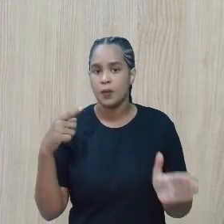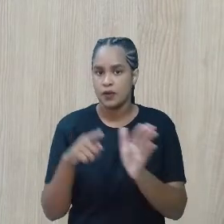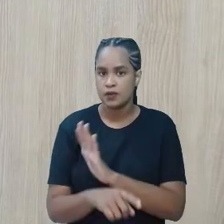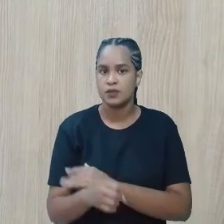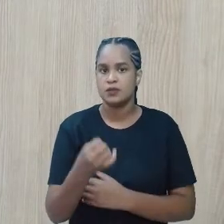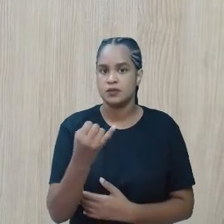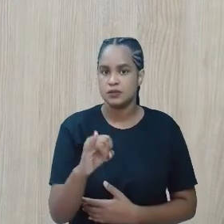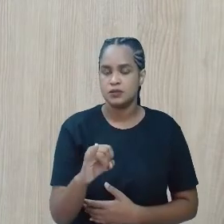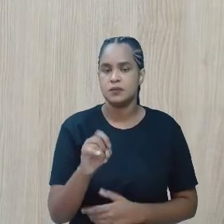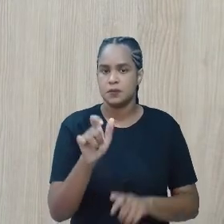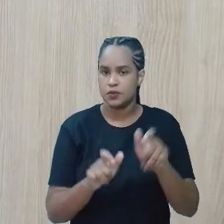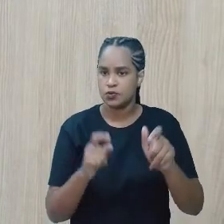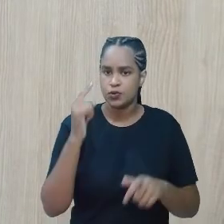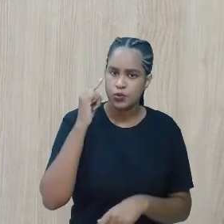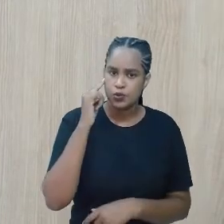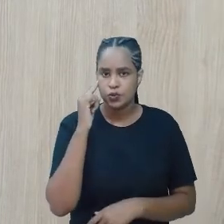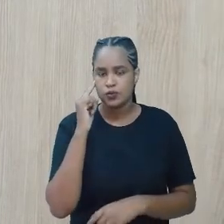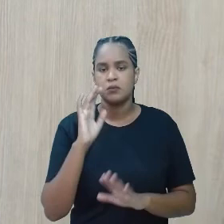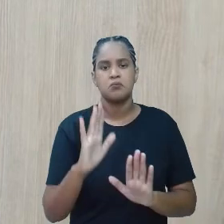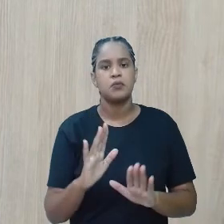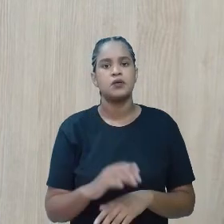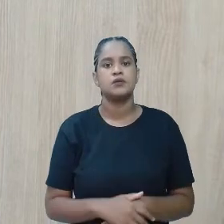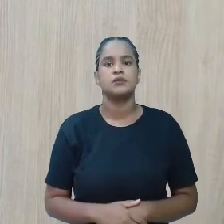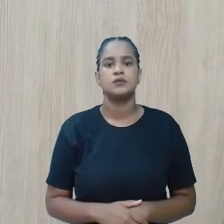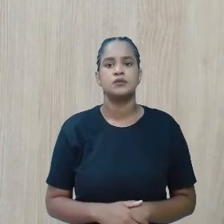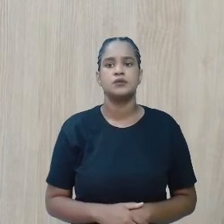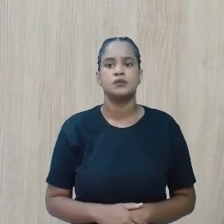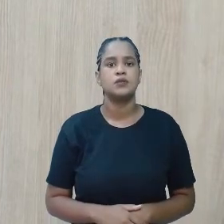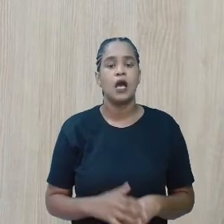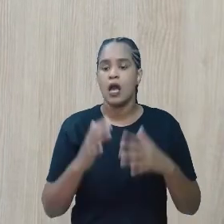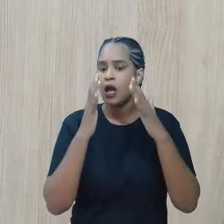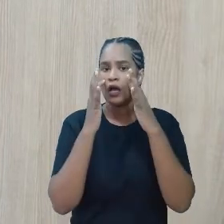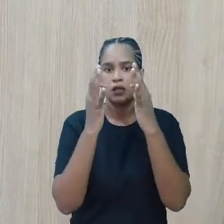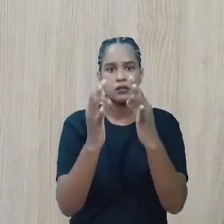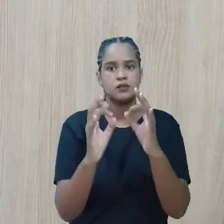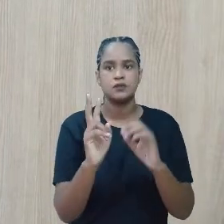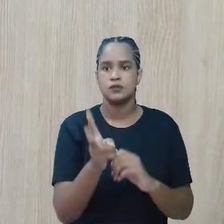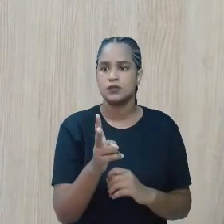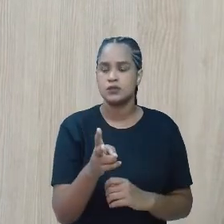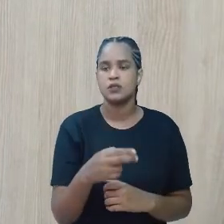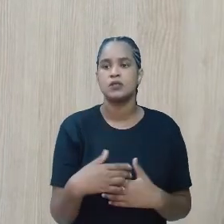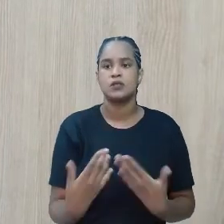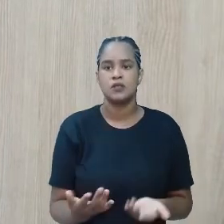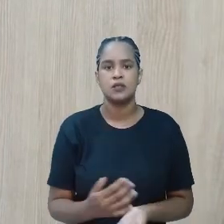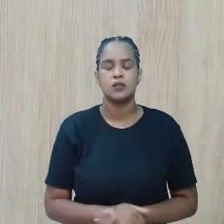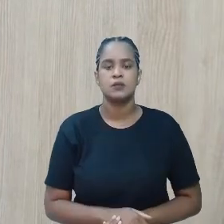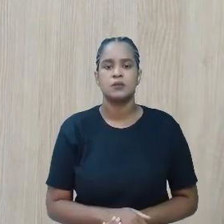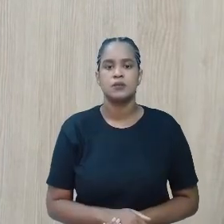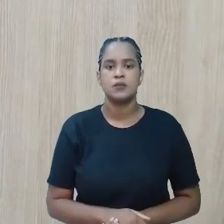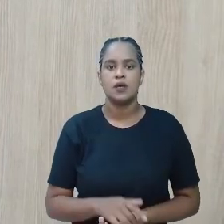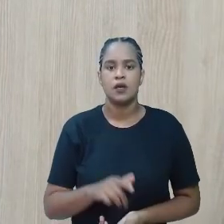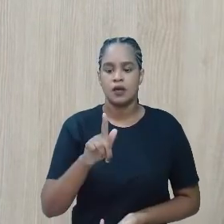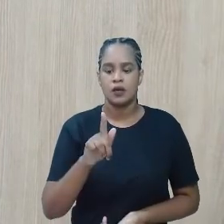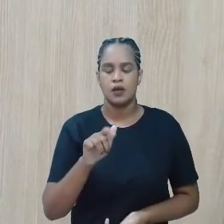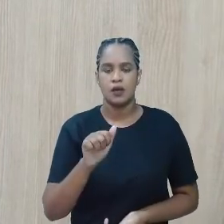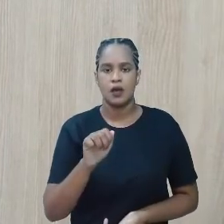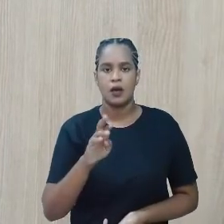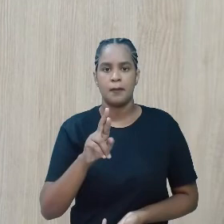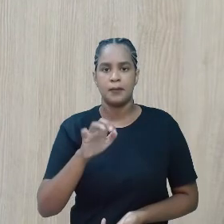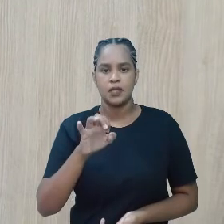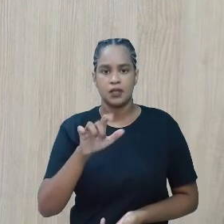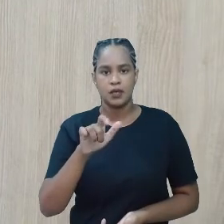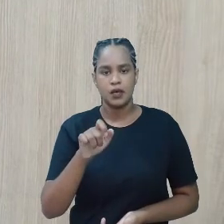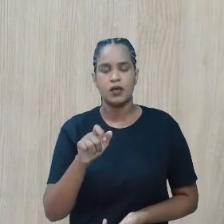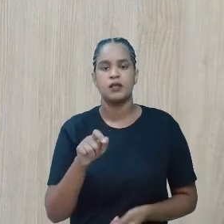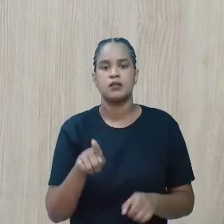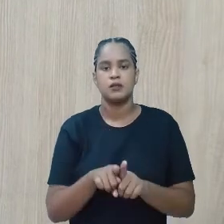O pessoal estava com dúvida e tudo mais, mas eles ficaram aqui super atentos, né? Achei até que não tinha, mas a Gabriela e o Luan responderam, tá tudo certo por